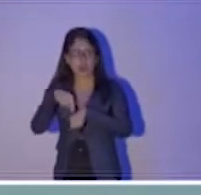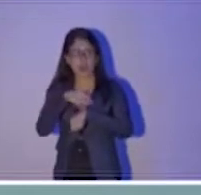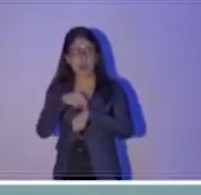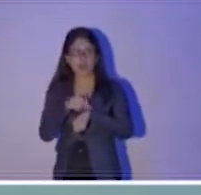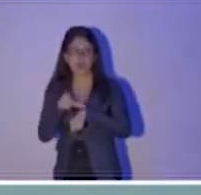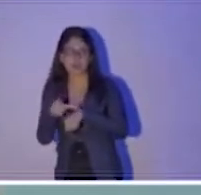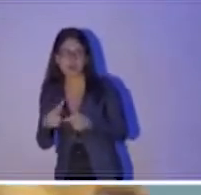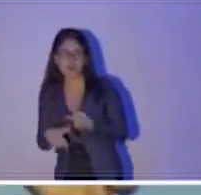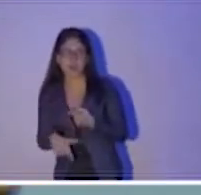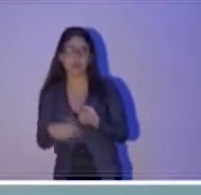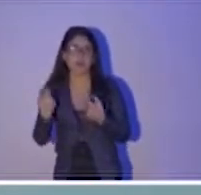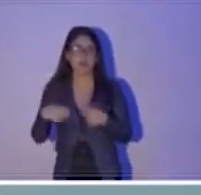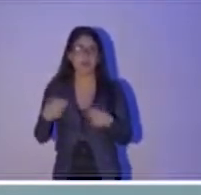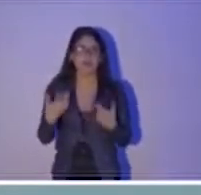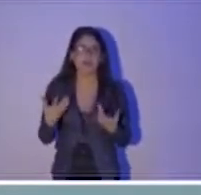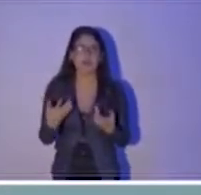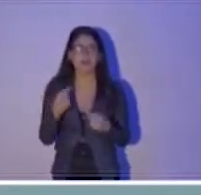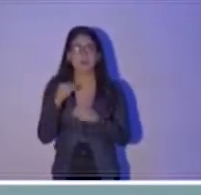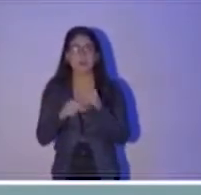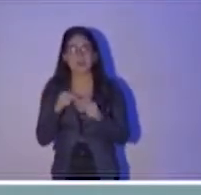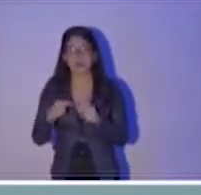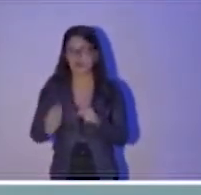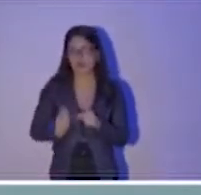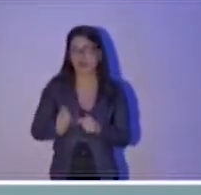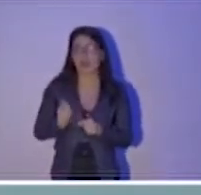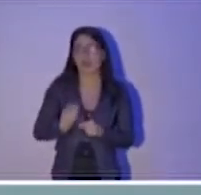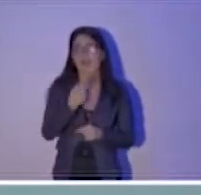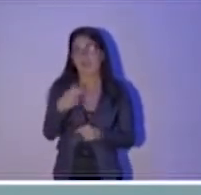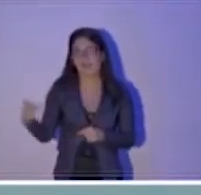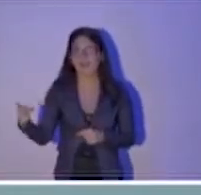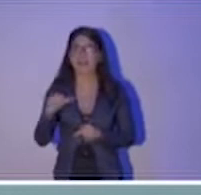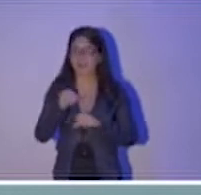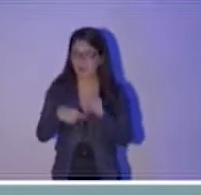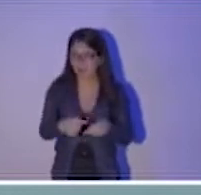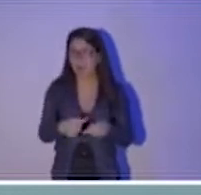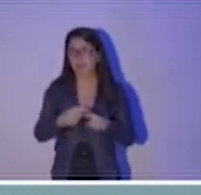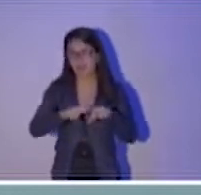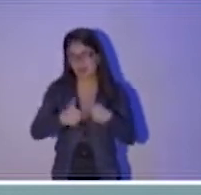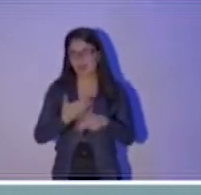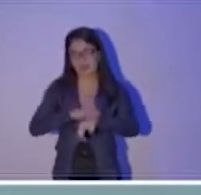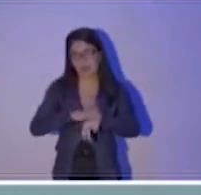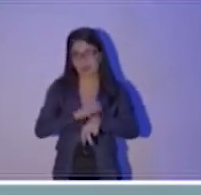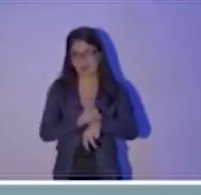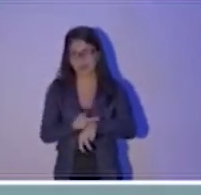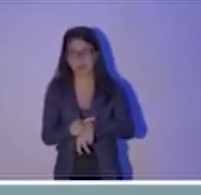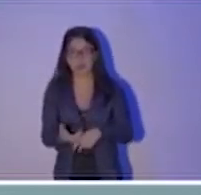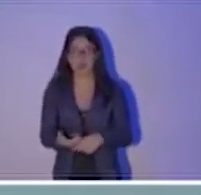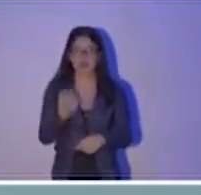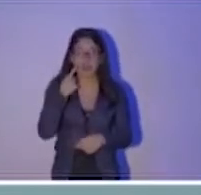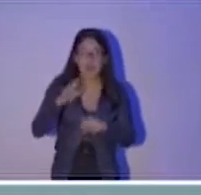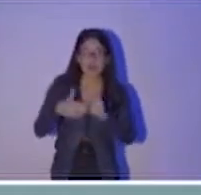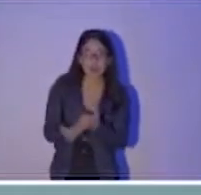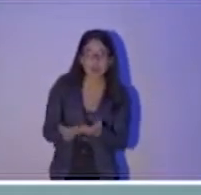de mexer com a vida funcional de muita gente, vai ter questão de olhar os espaços da escola, então eu preciso